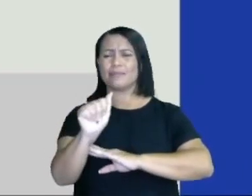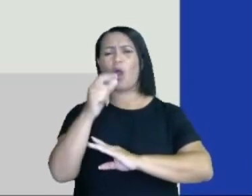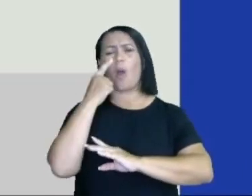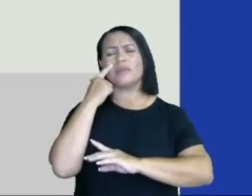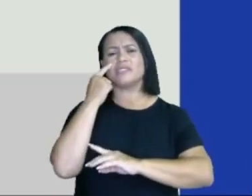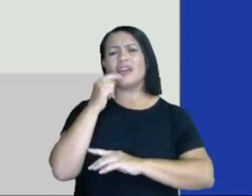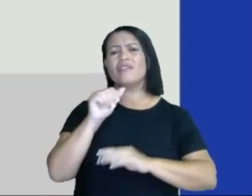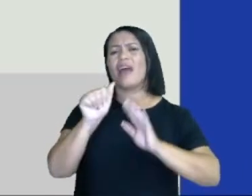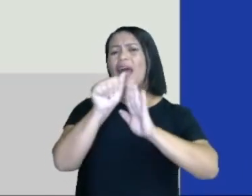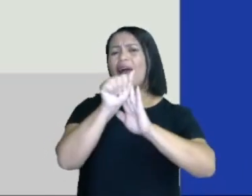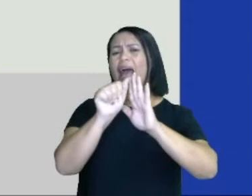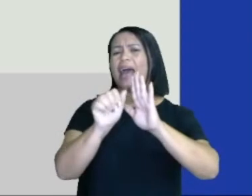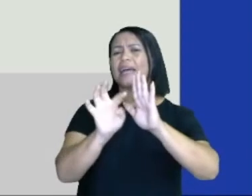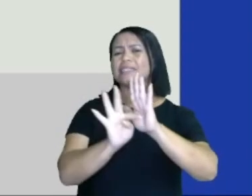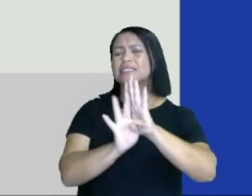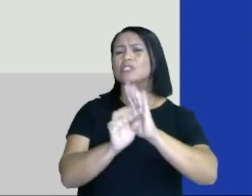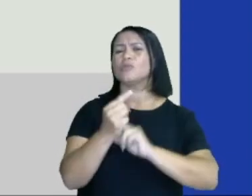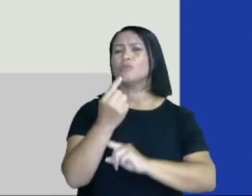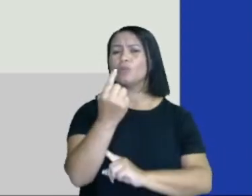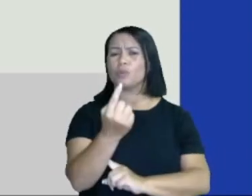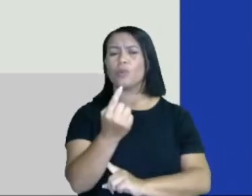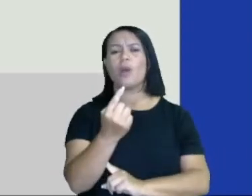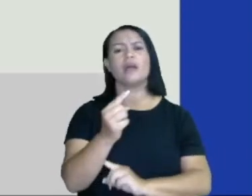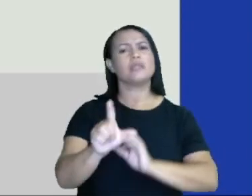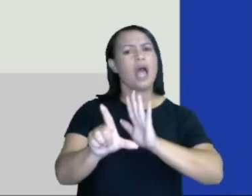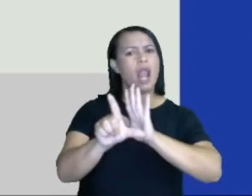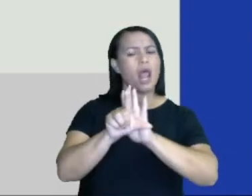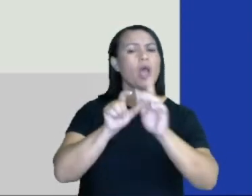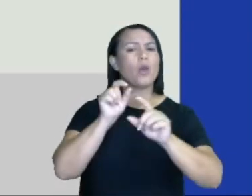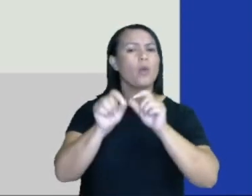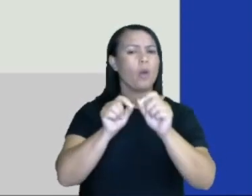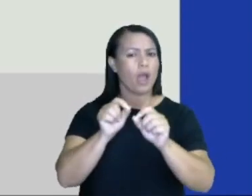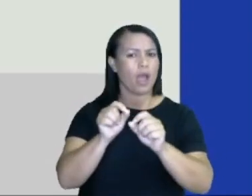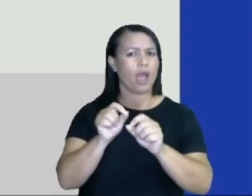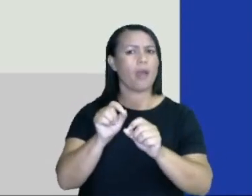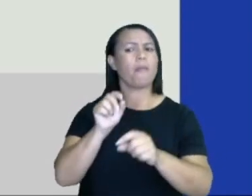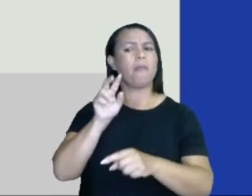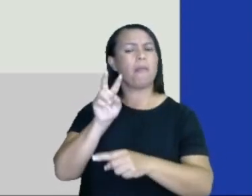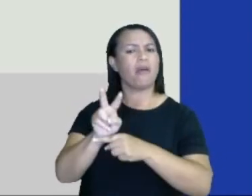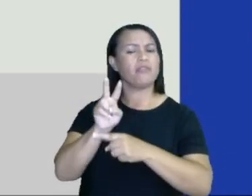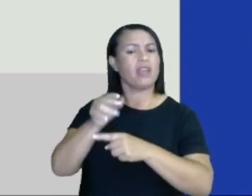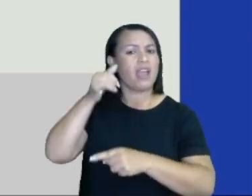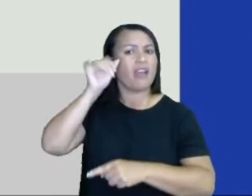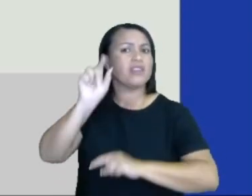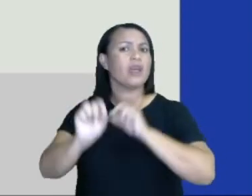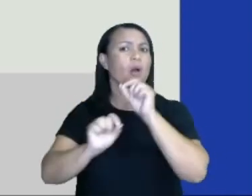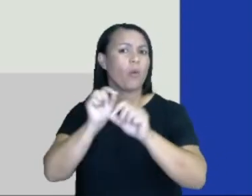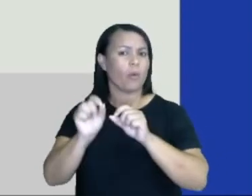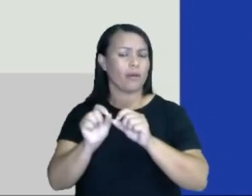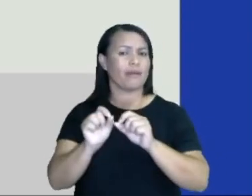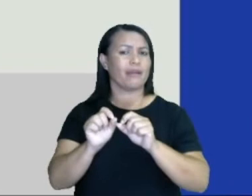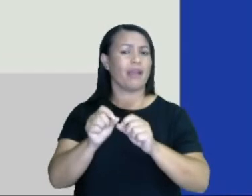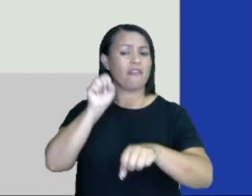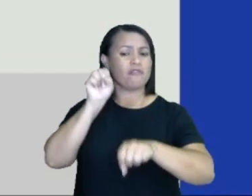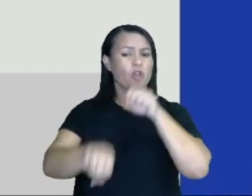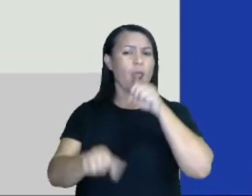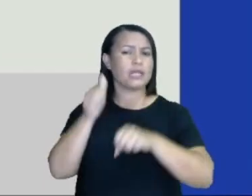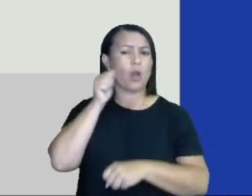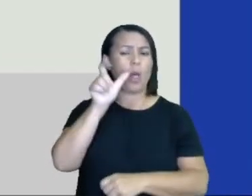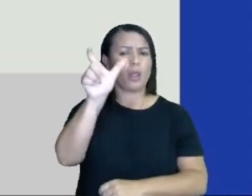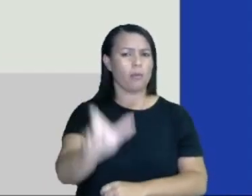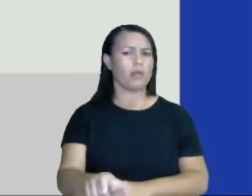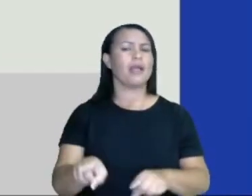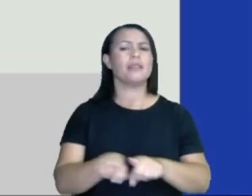Artigo 1. Esta lei cria mecanismo para coibir e prevenir a violência doméstica e familiar contra a mulher. Artigo